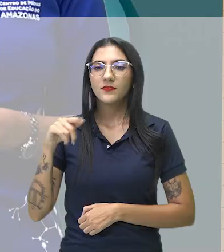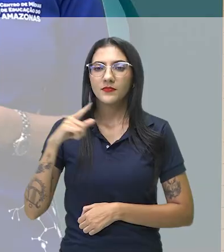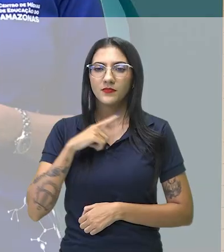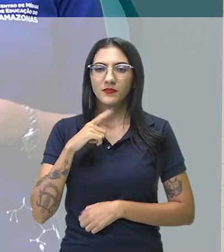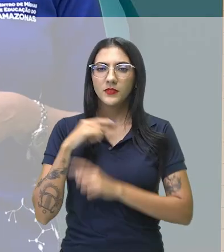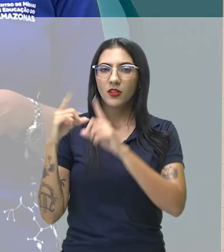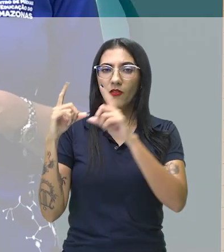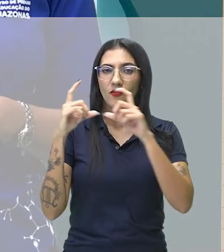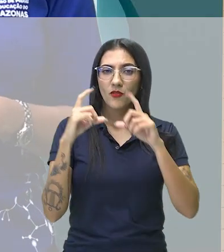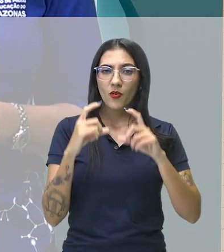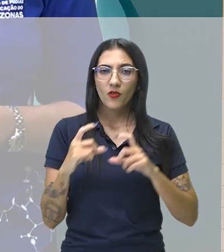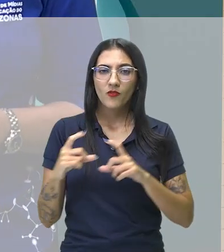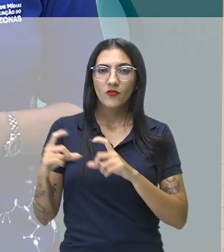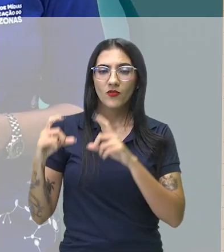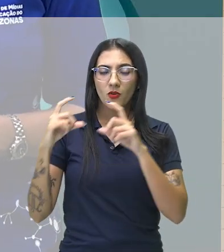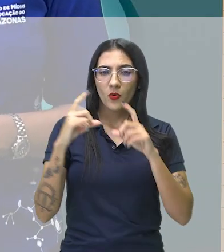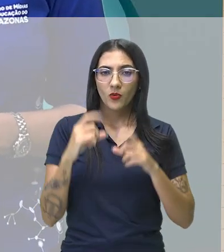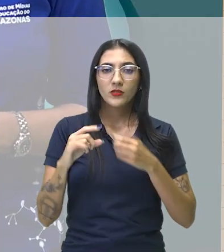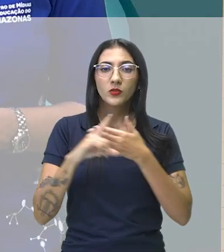dessa obra